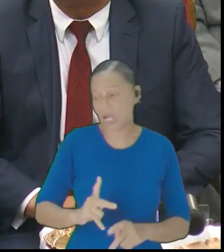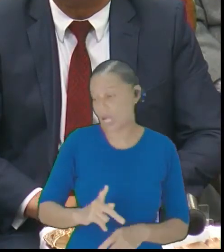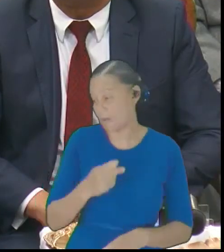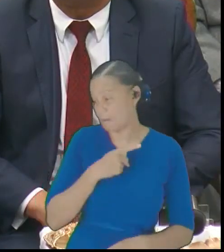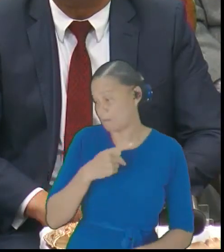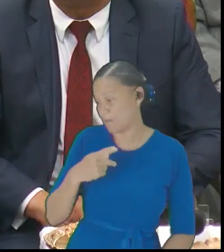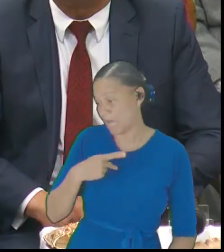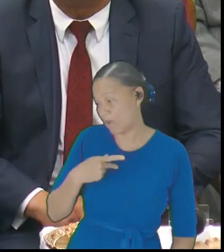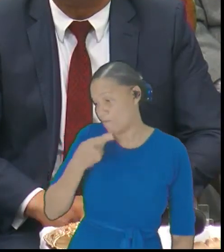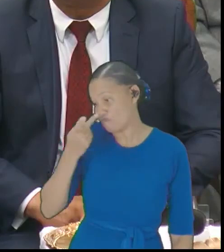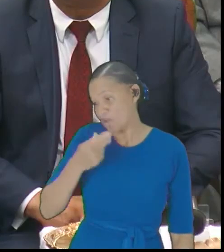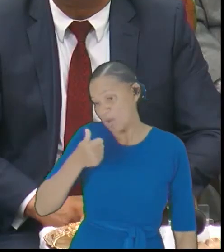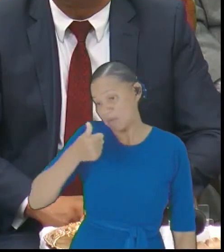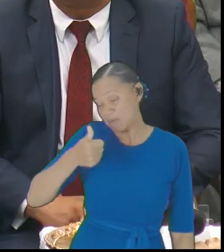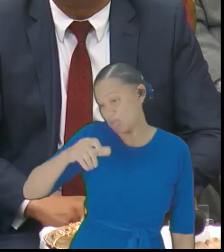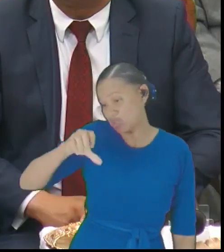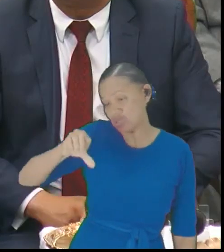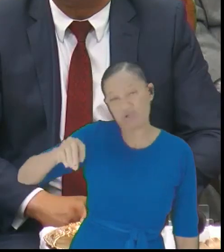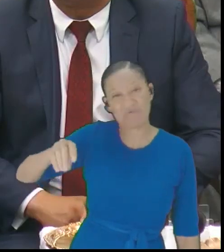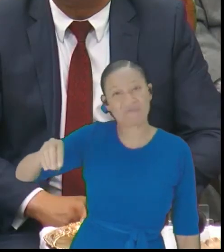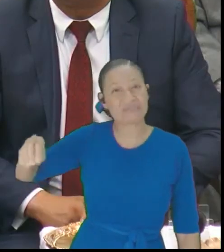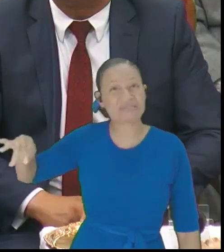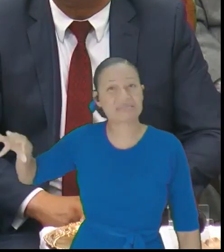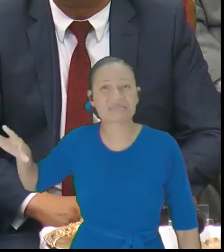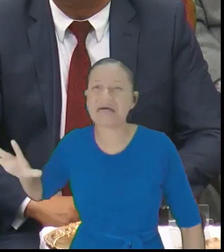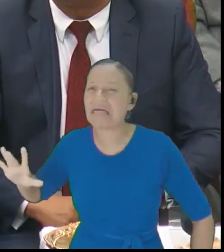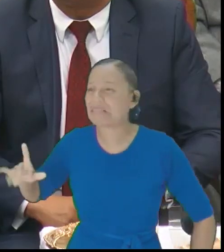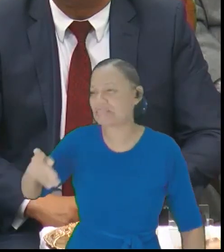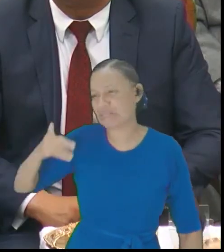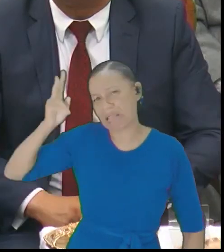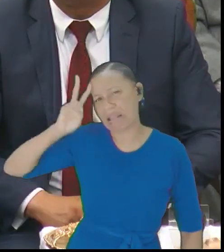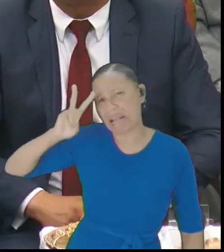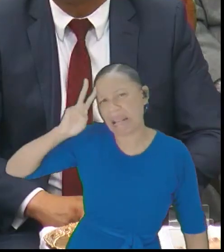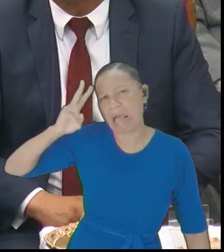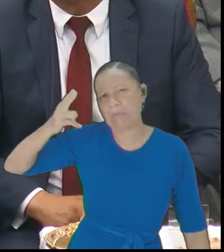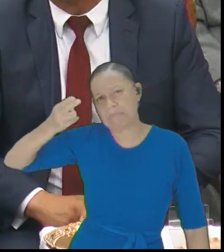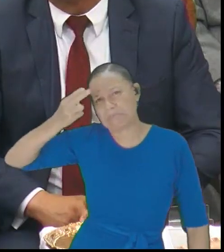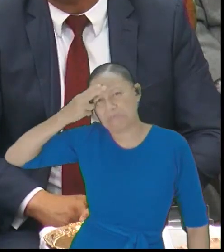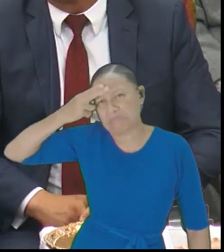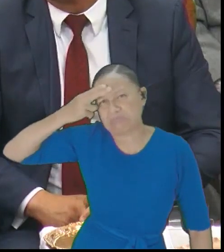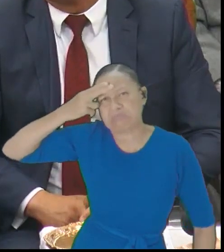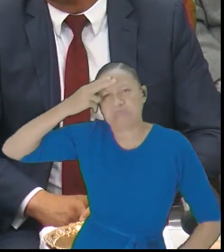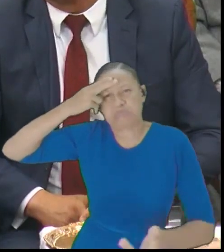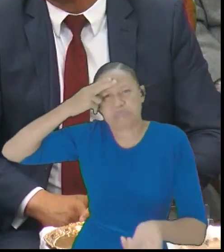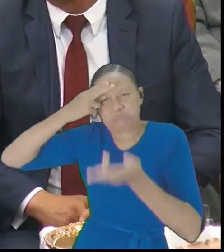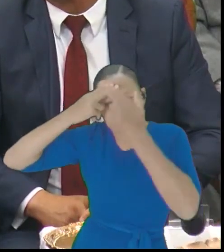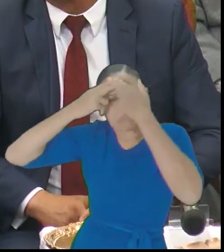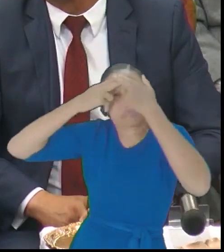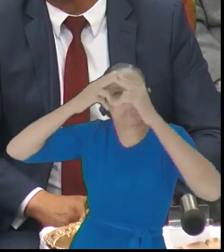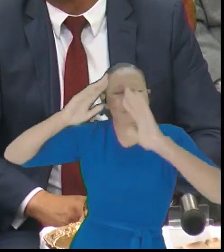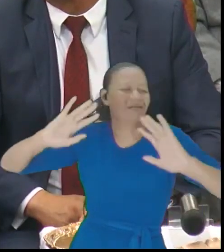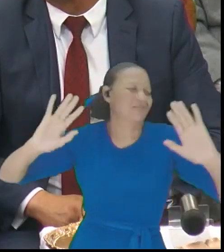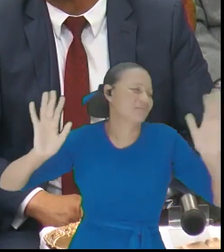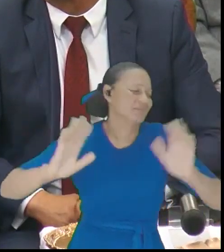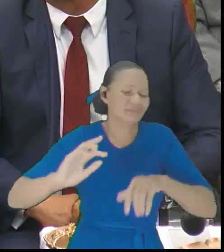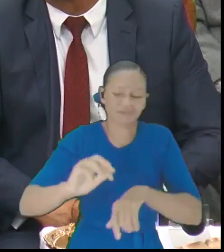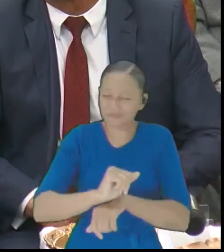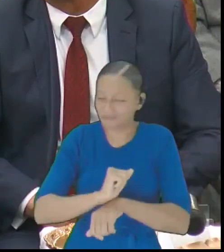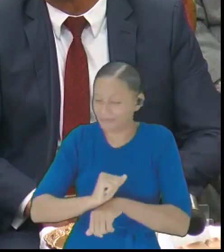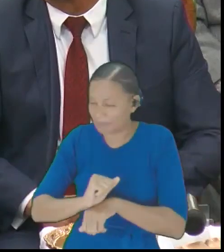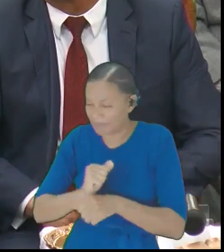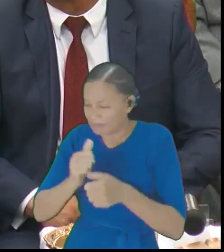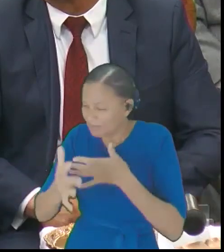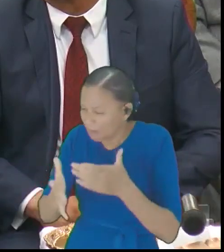coisa de 1900 e bolinha, está arrastando. Faça isso não, irmão. Abraão disse: está com problema,